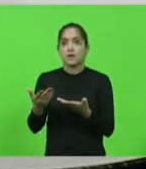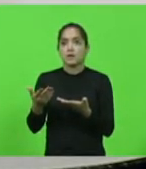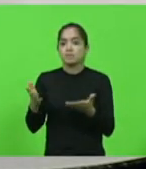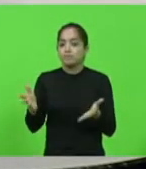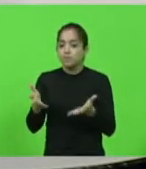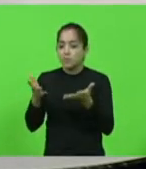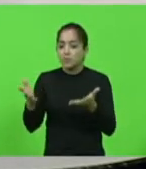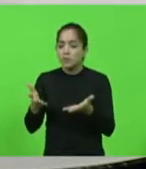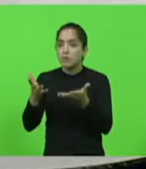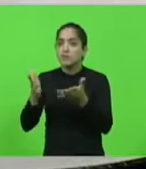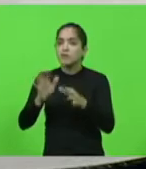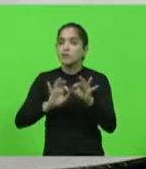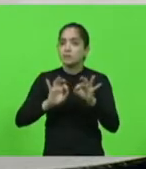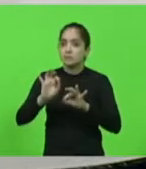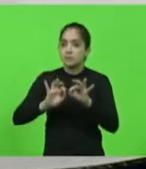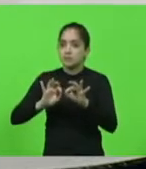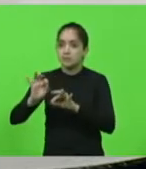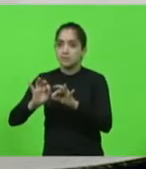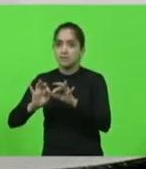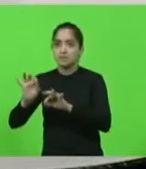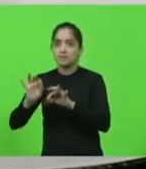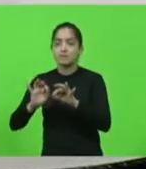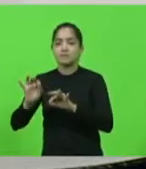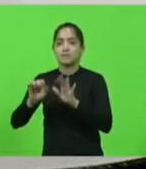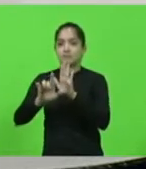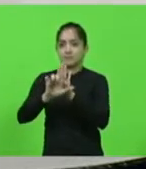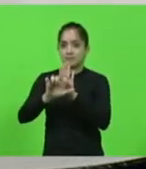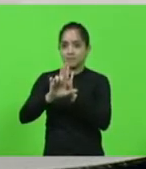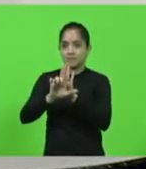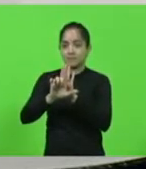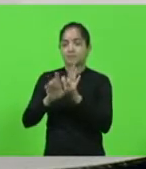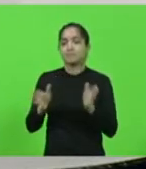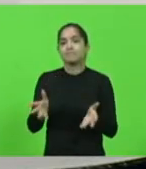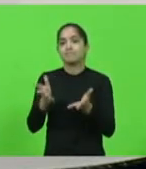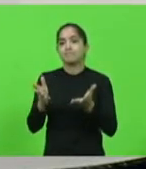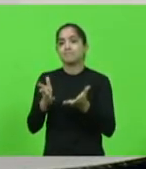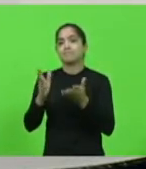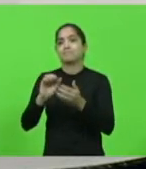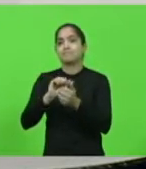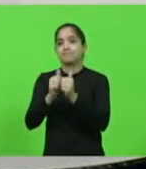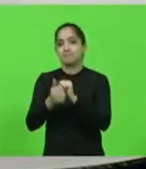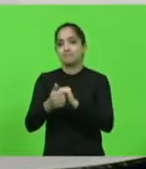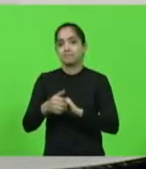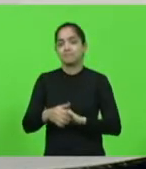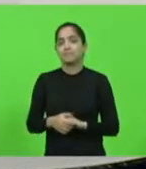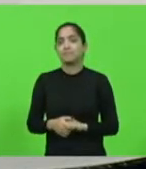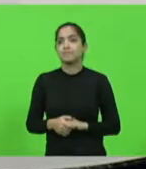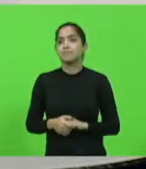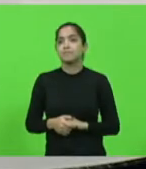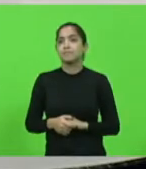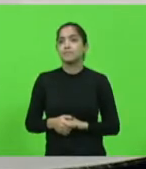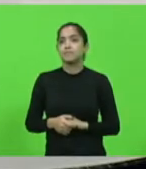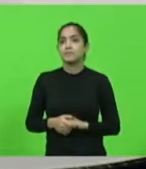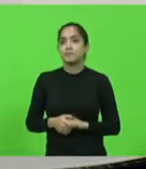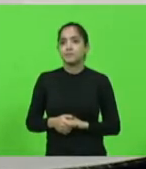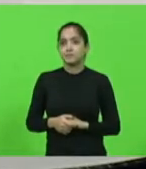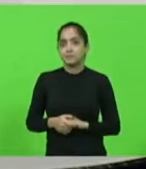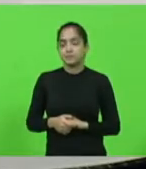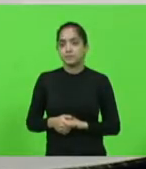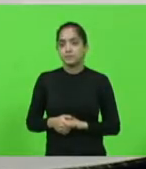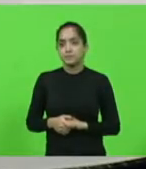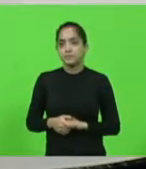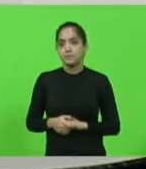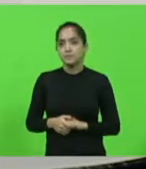promovendo também a regulamentação para breve da Lei de Incentivo ao Esporte. Eu folgo em saber, senhor presidente,